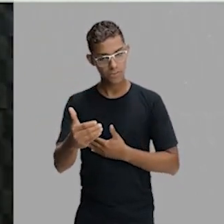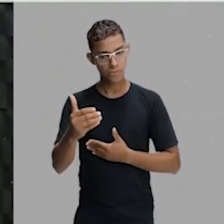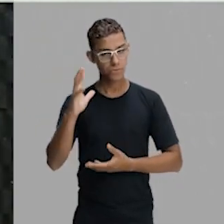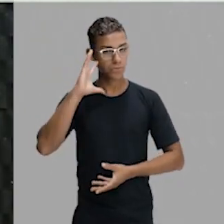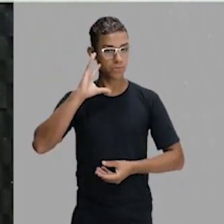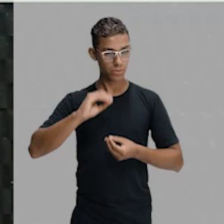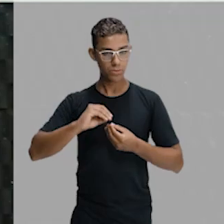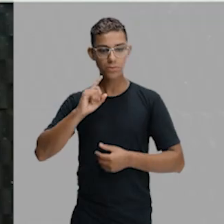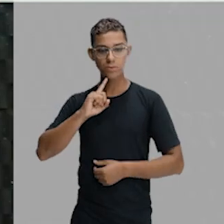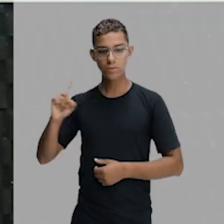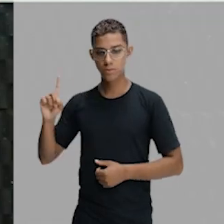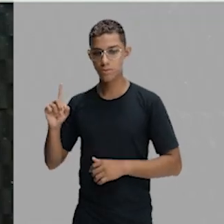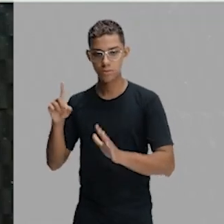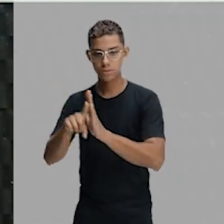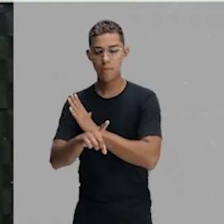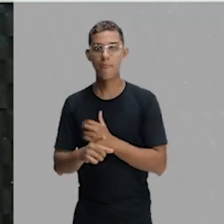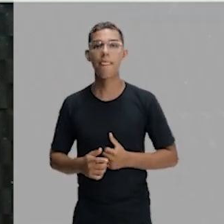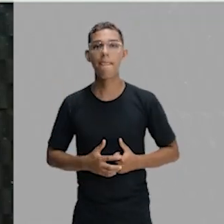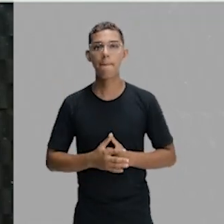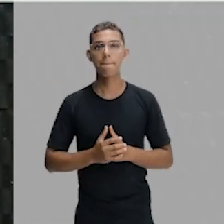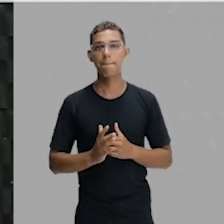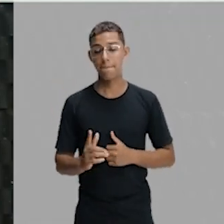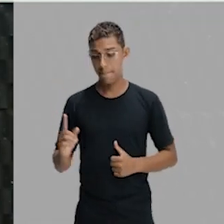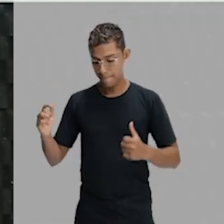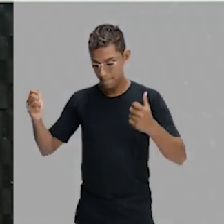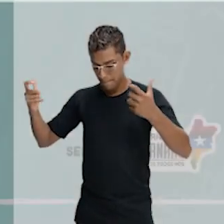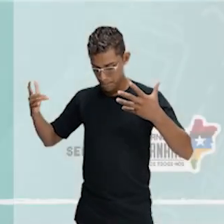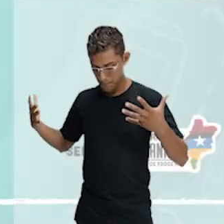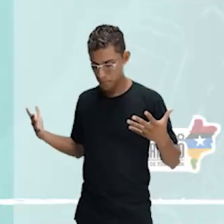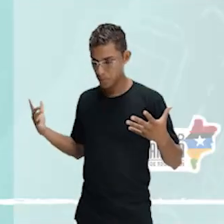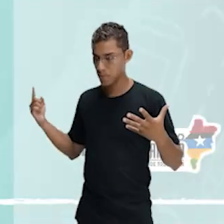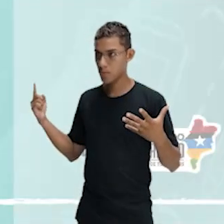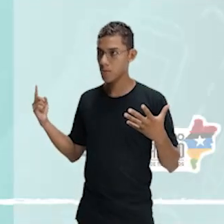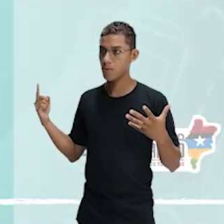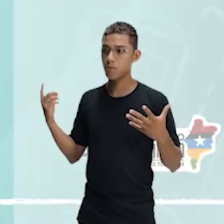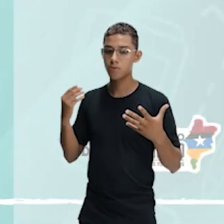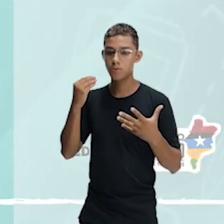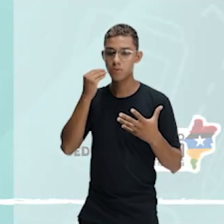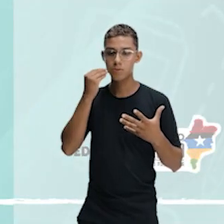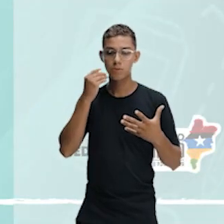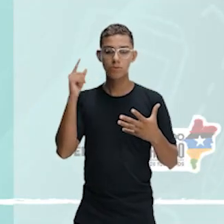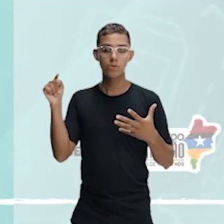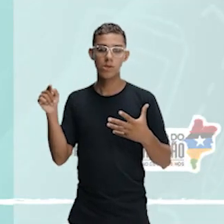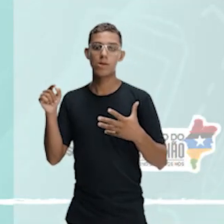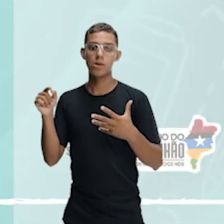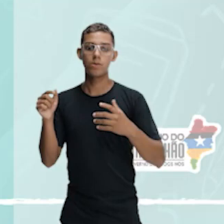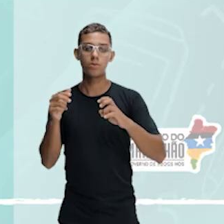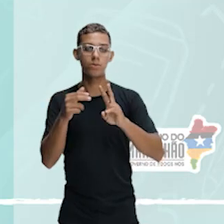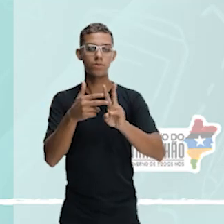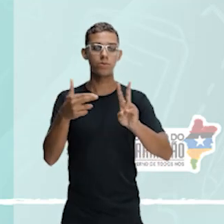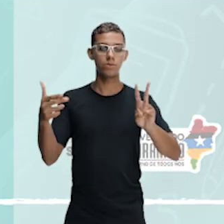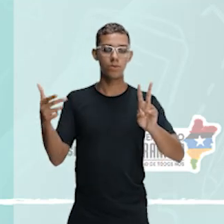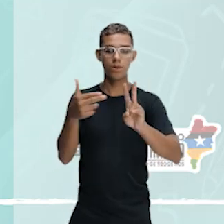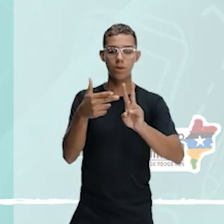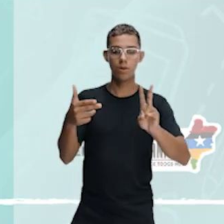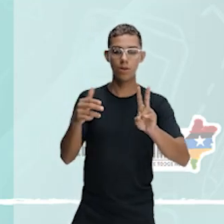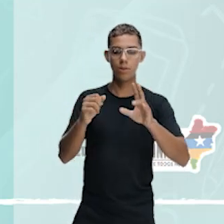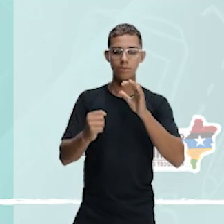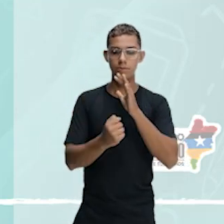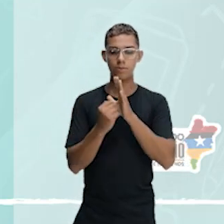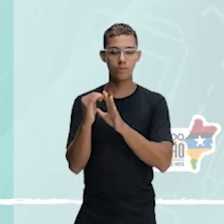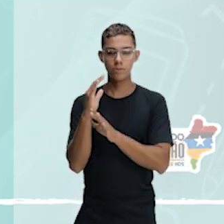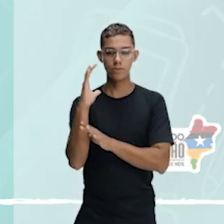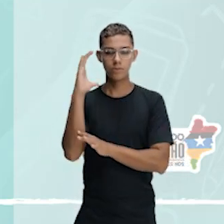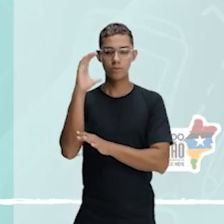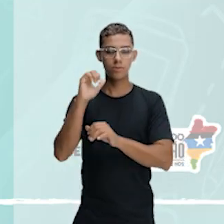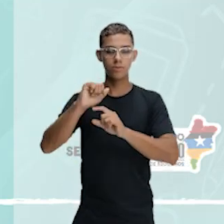continuidade à questão, tá bom? Então, ele diz ali, ó, em uma dada espécie vegetal, o caráter planta alta é dominante